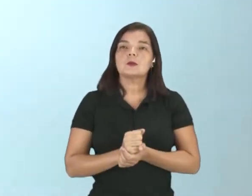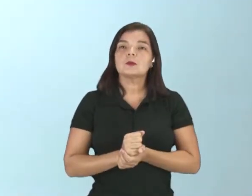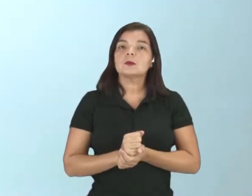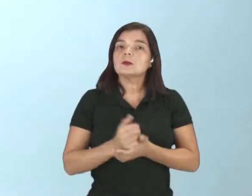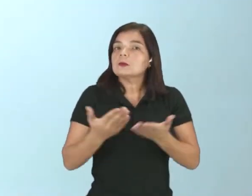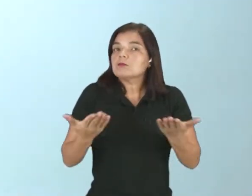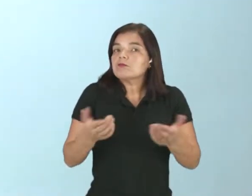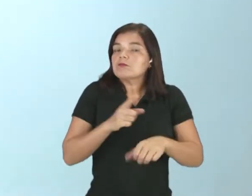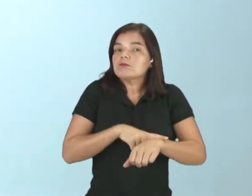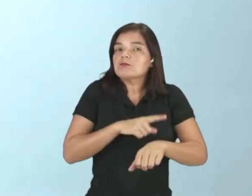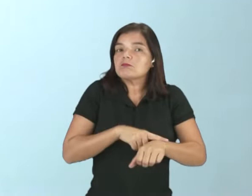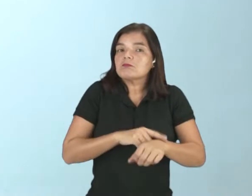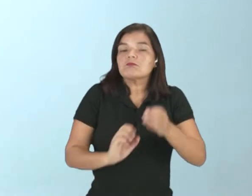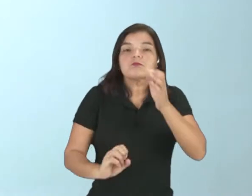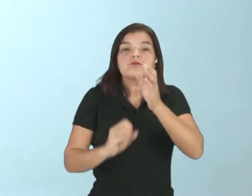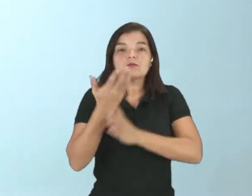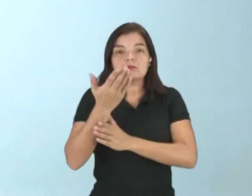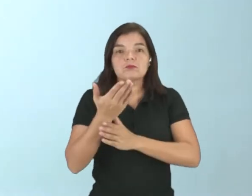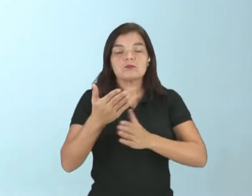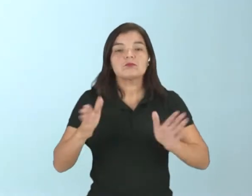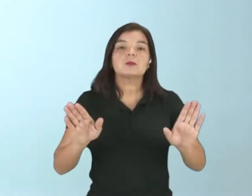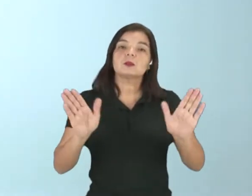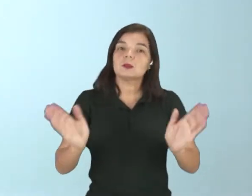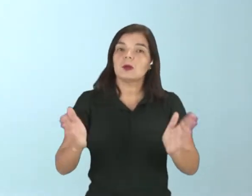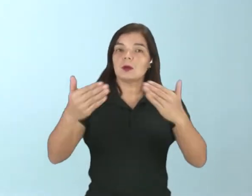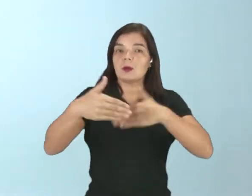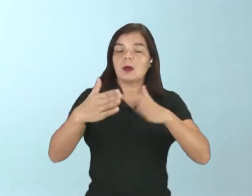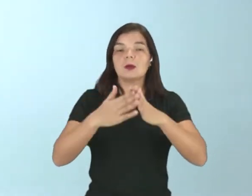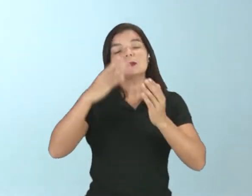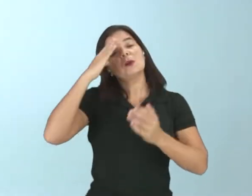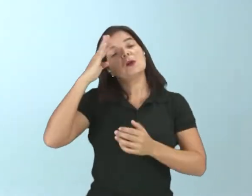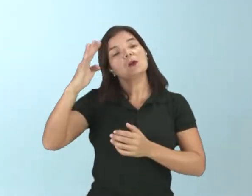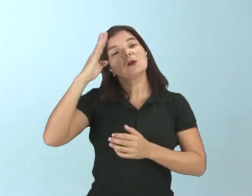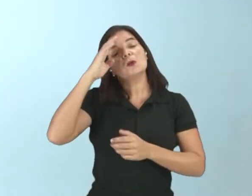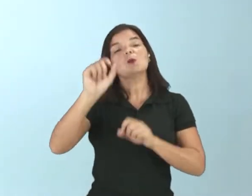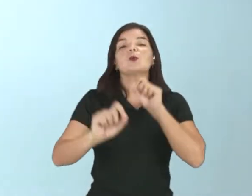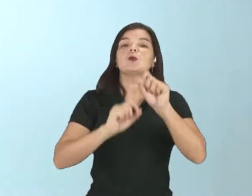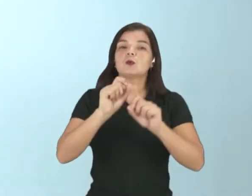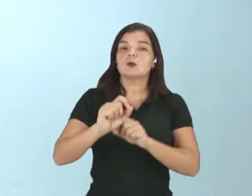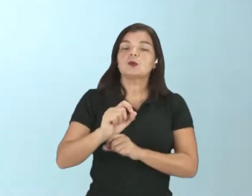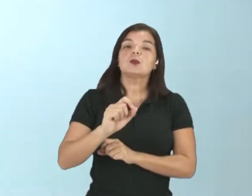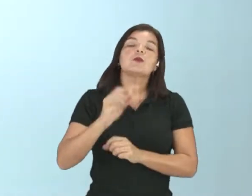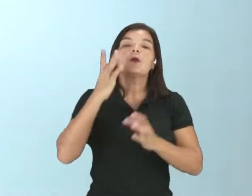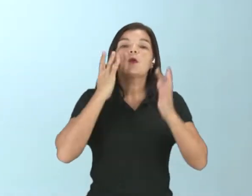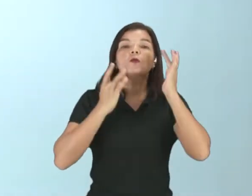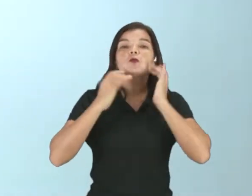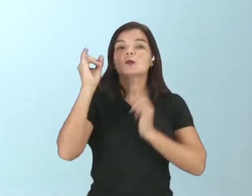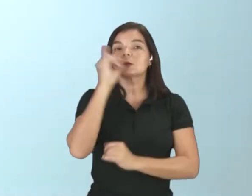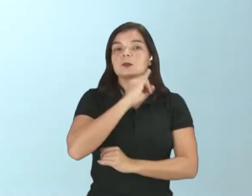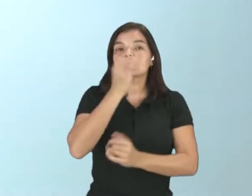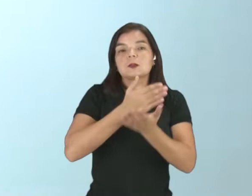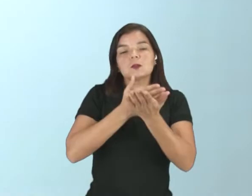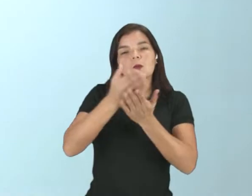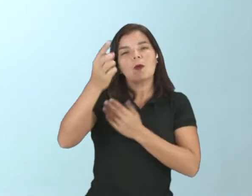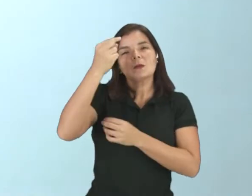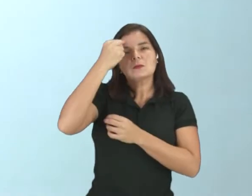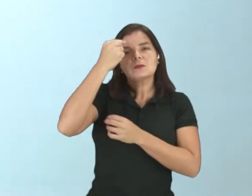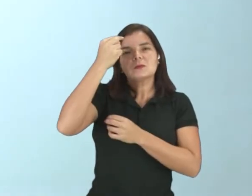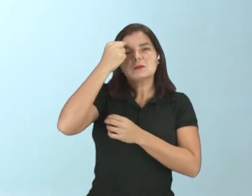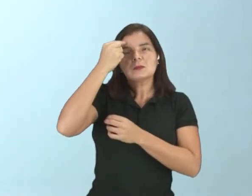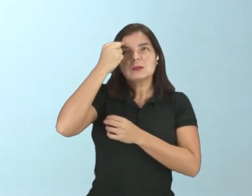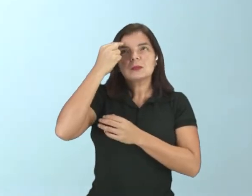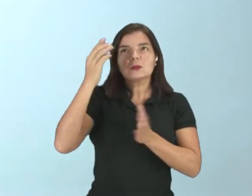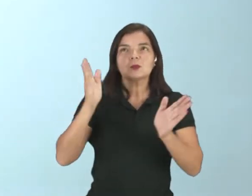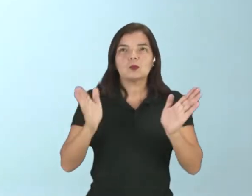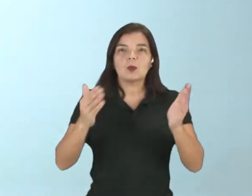grande momento de criação da caixa ilusionista, que foi o teatro italiano. Quando a gente começa a pensar numa